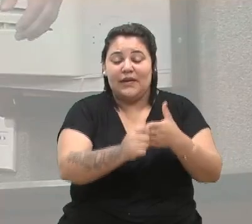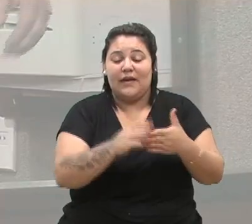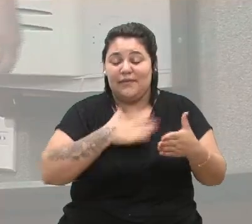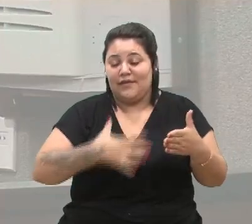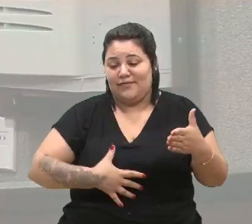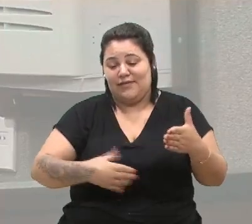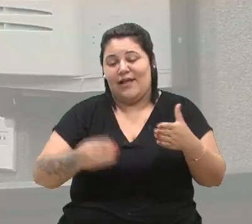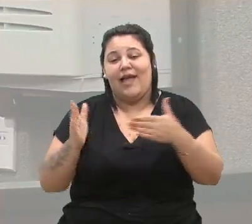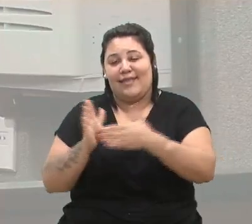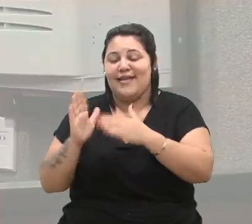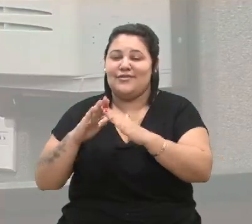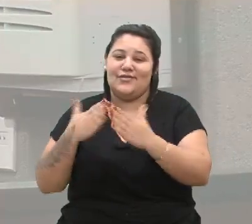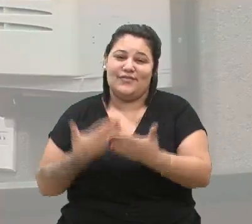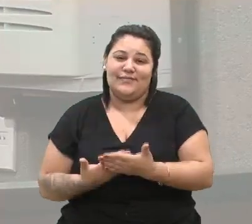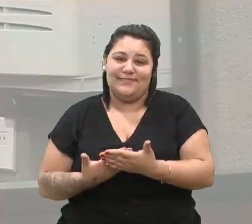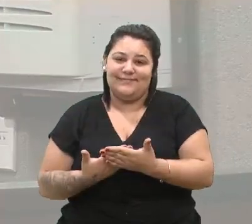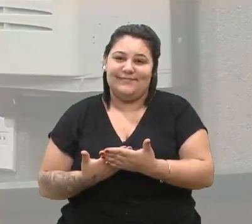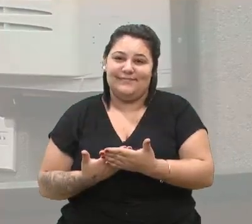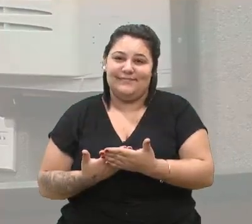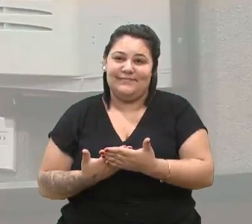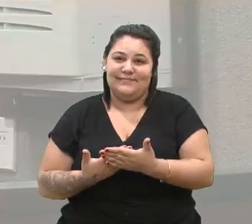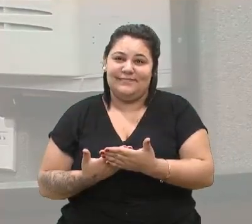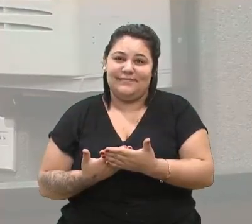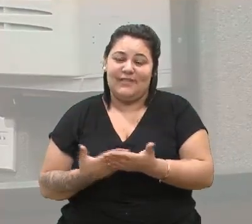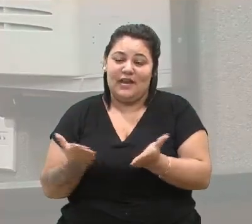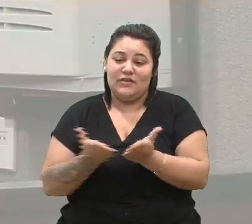escola e ela estuda na rede do município.